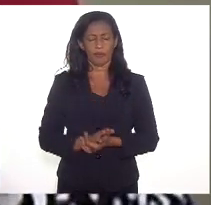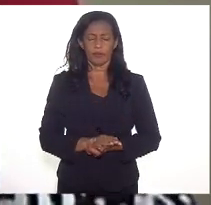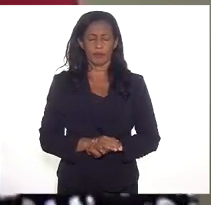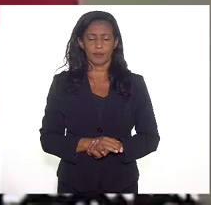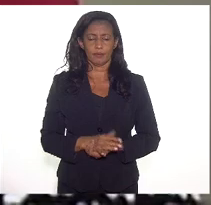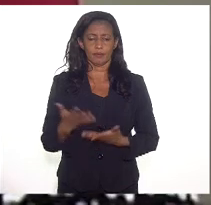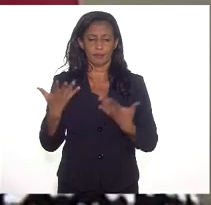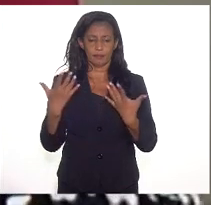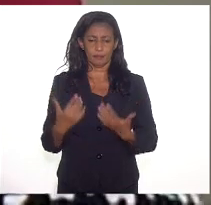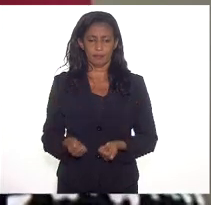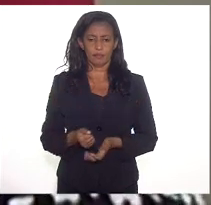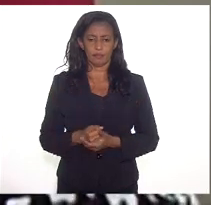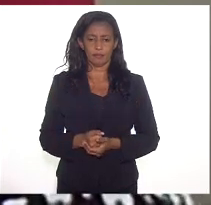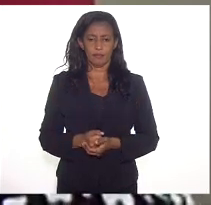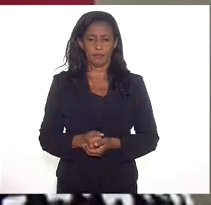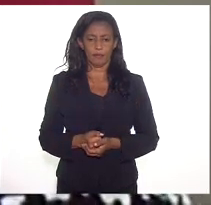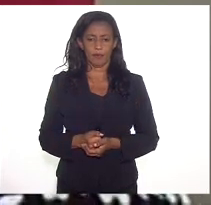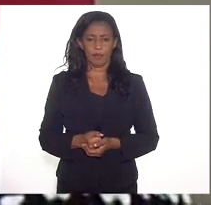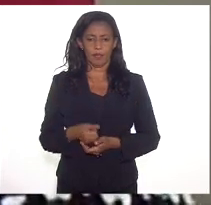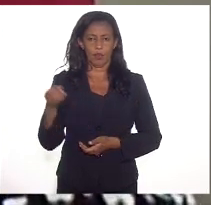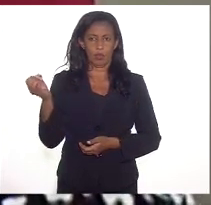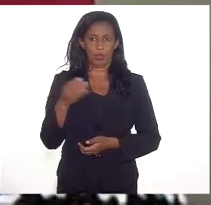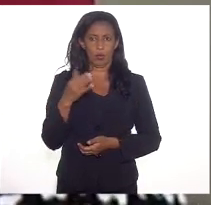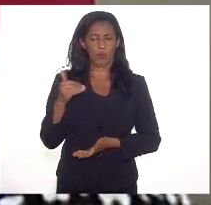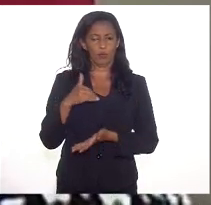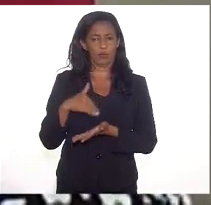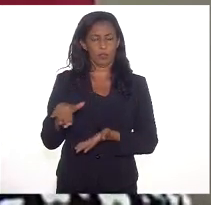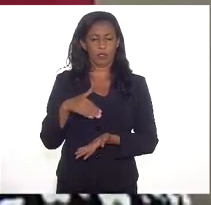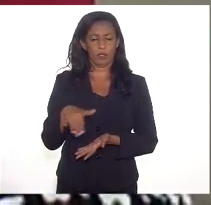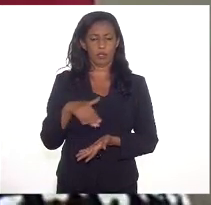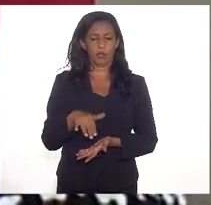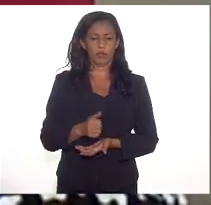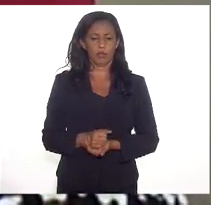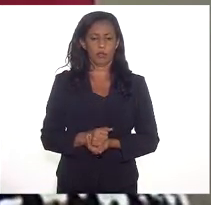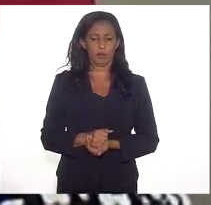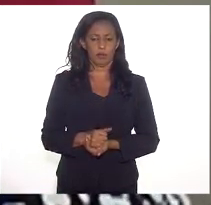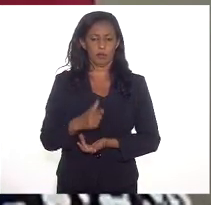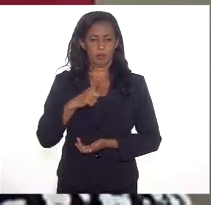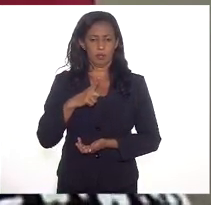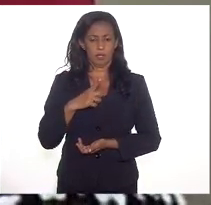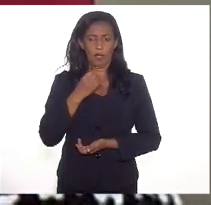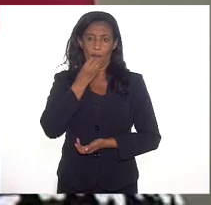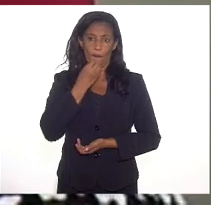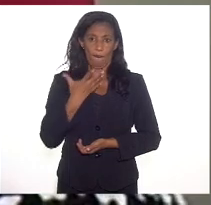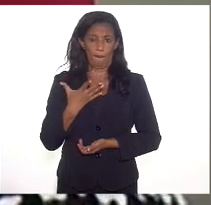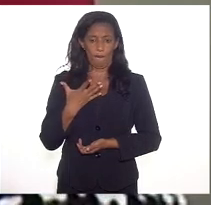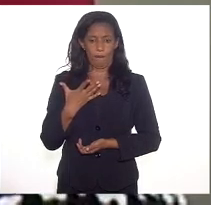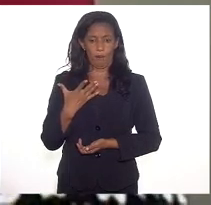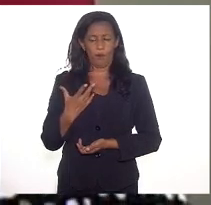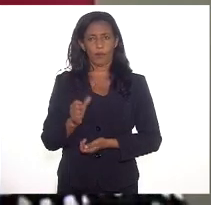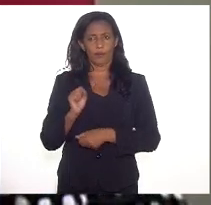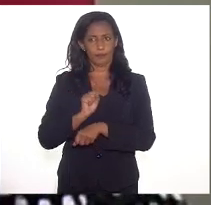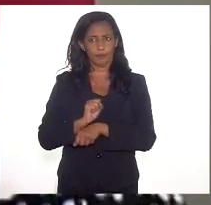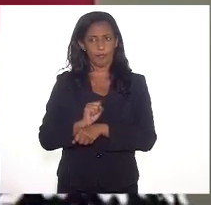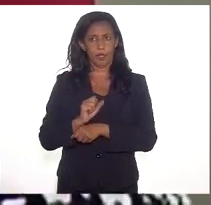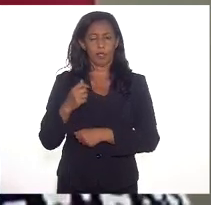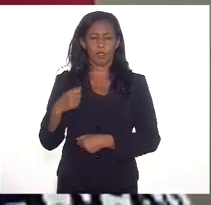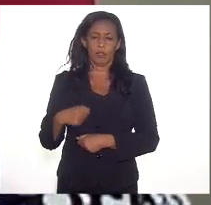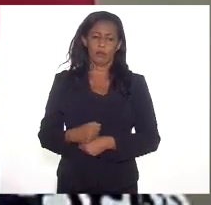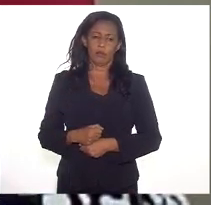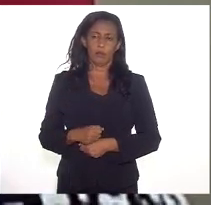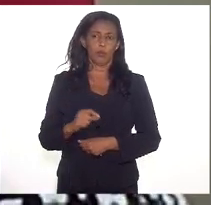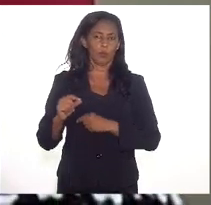e vamos receber o novo secretário, que temos boas expectativas aí sobre o que possa